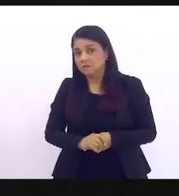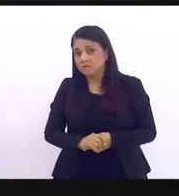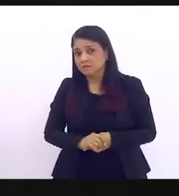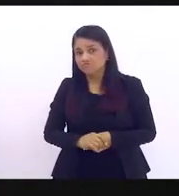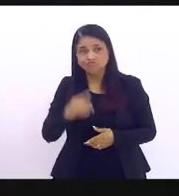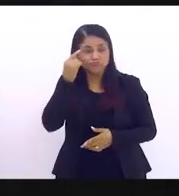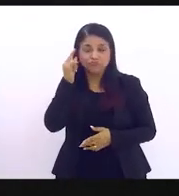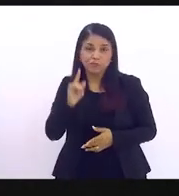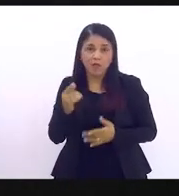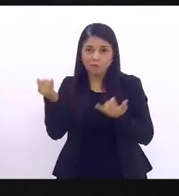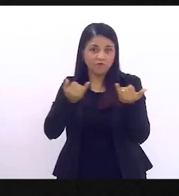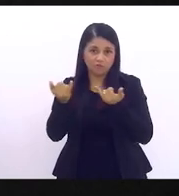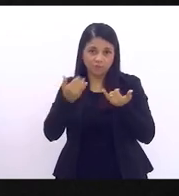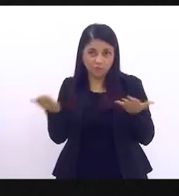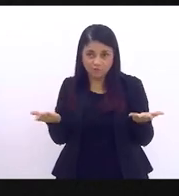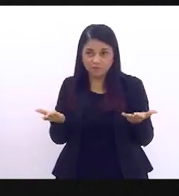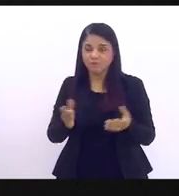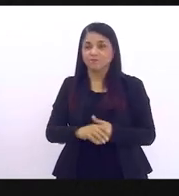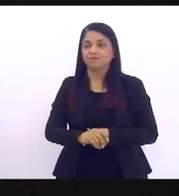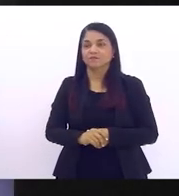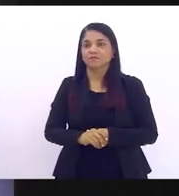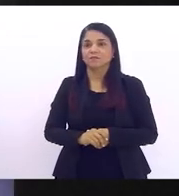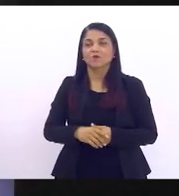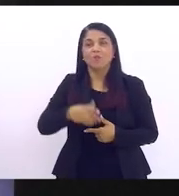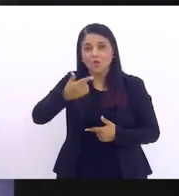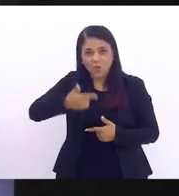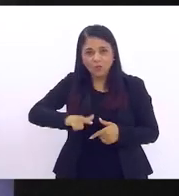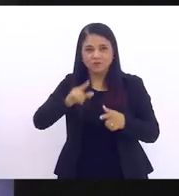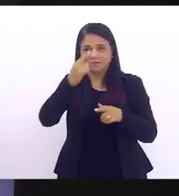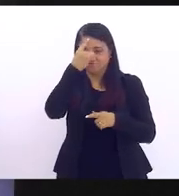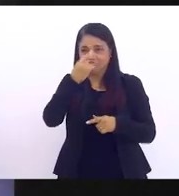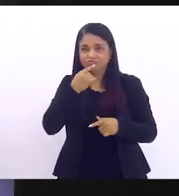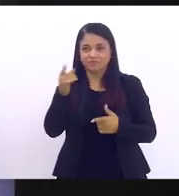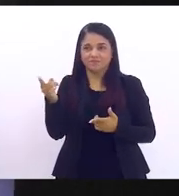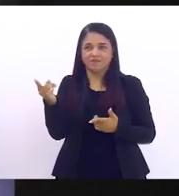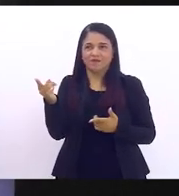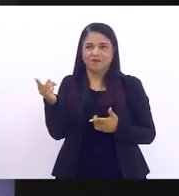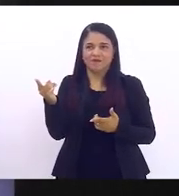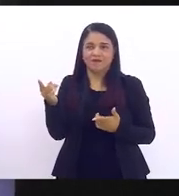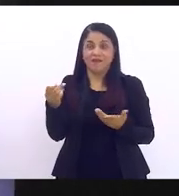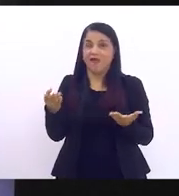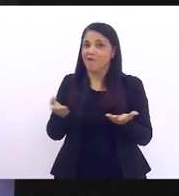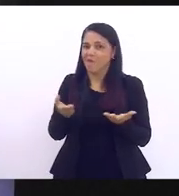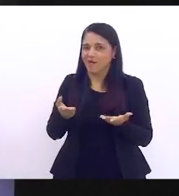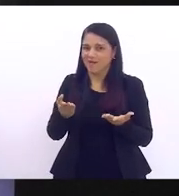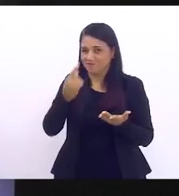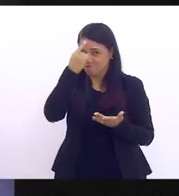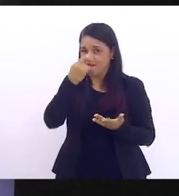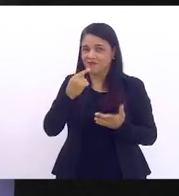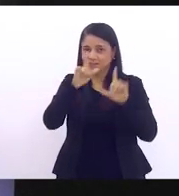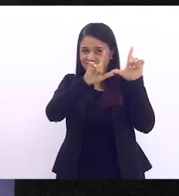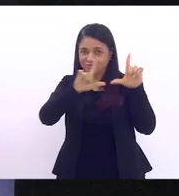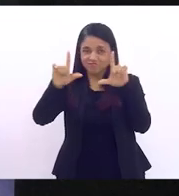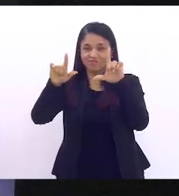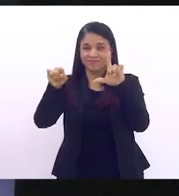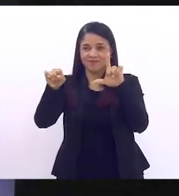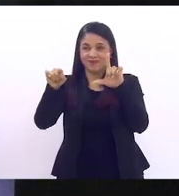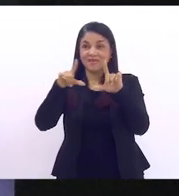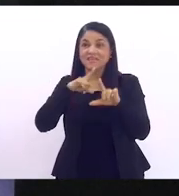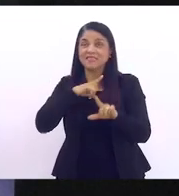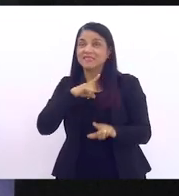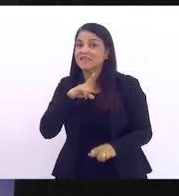por favor outro banner né ó agora vocês sinalizaram que